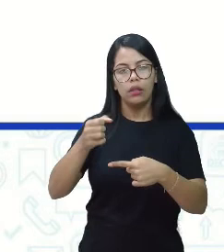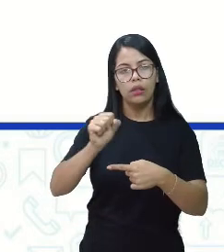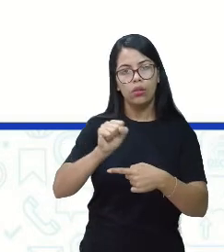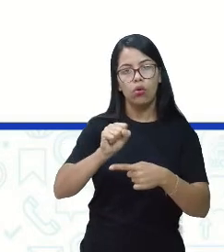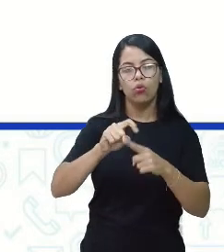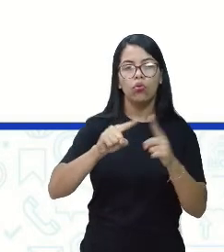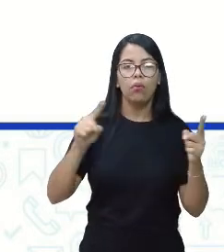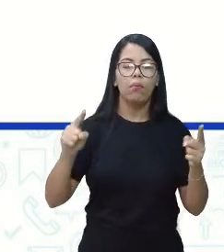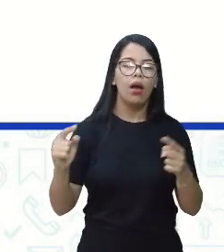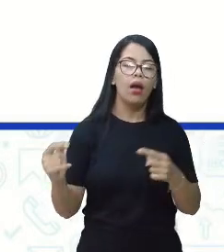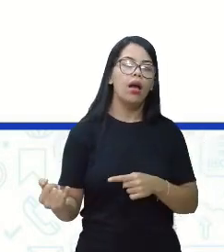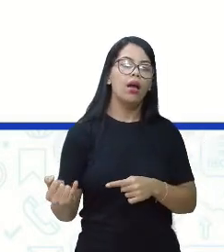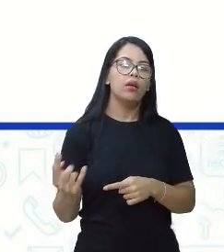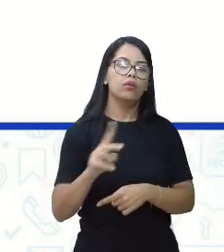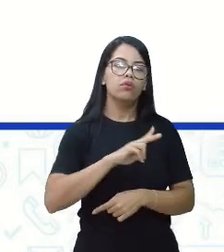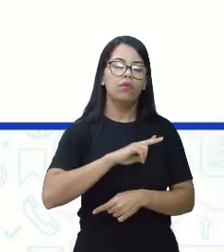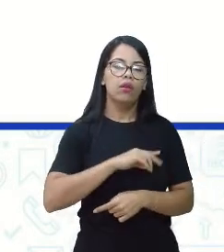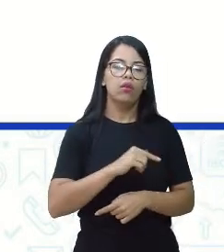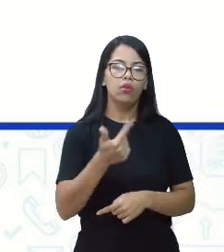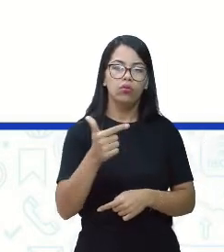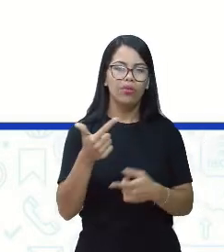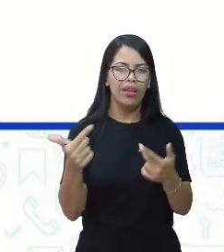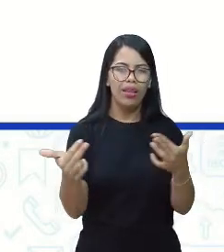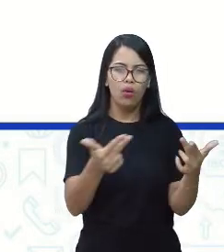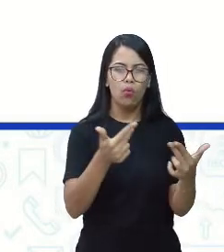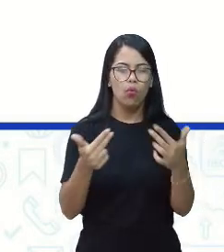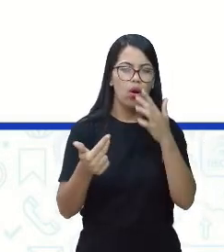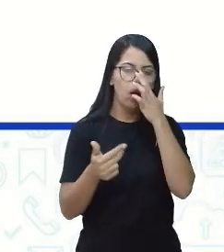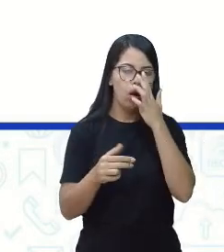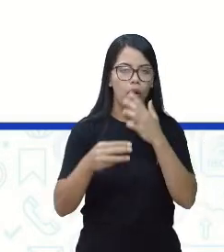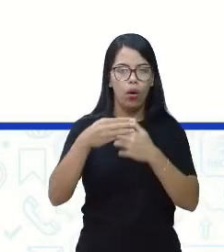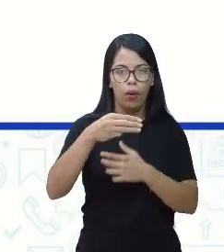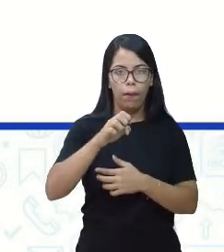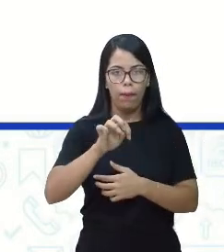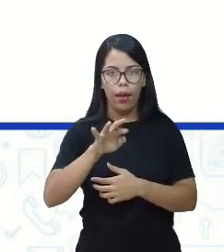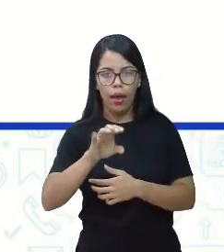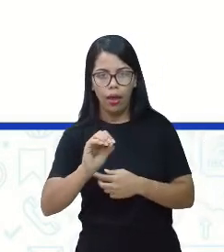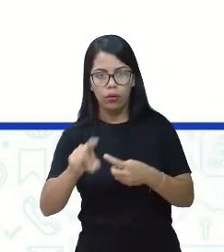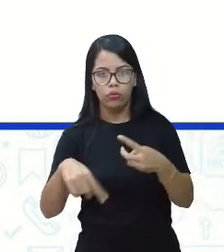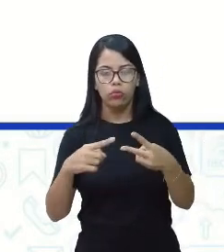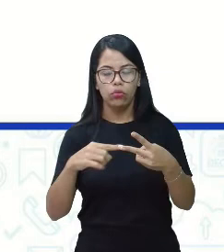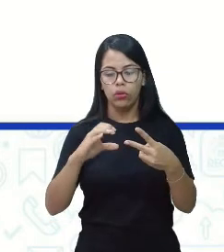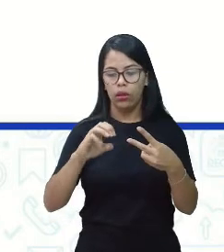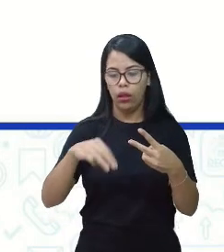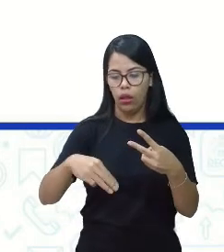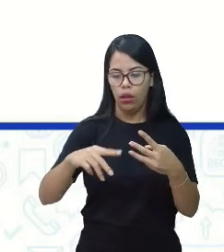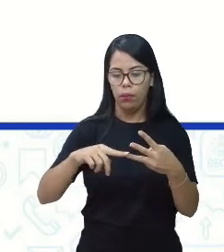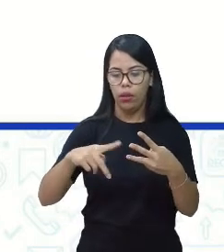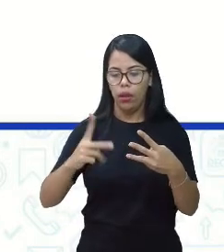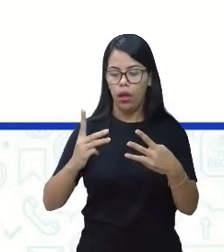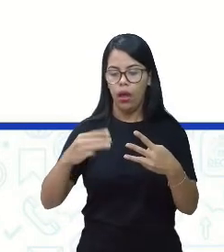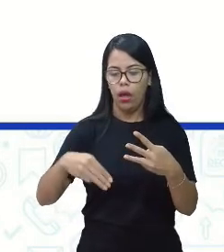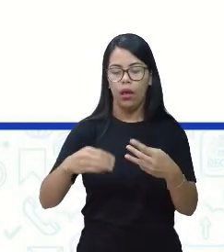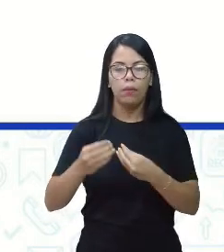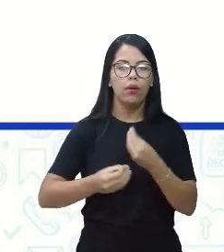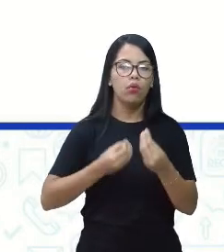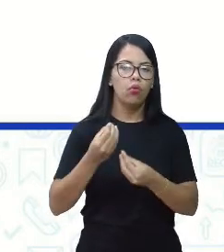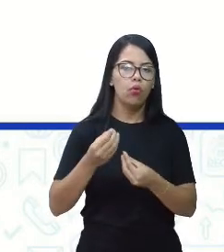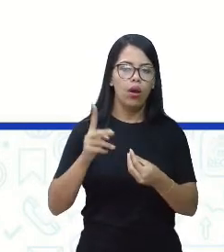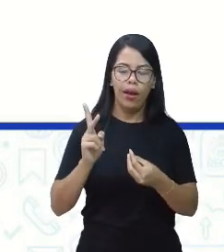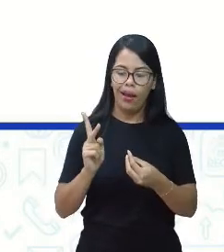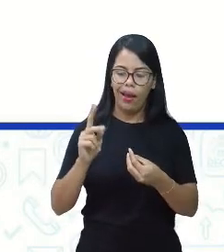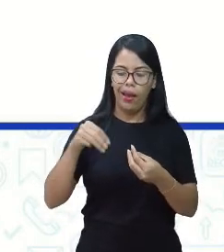esses valores não estão na mesma unidade de medida, tá? 1 em metro, 1 em centímetro e 1 em quilômetro. Como é que eu faço para resolver essa